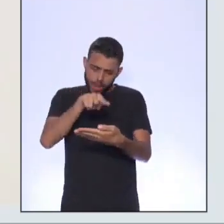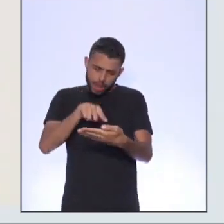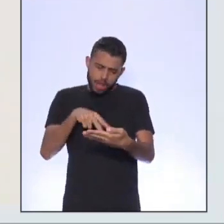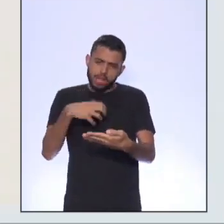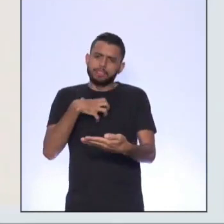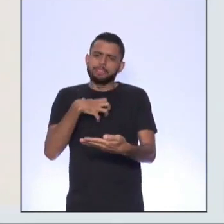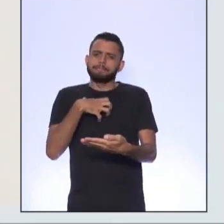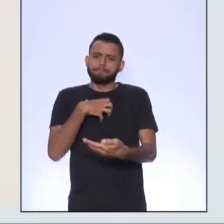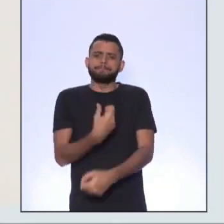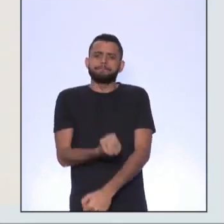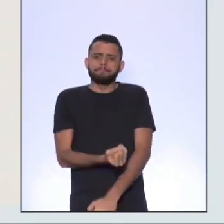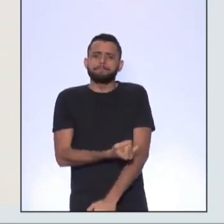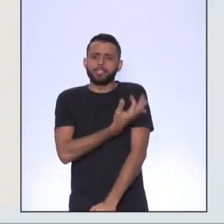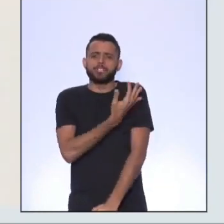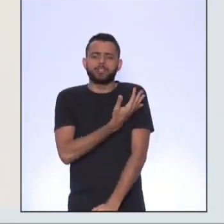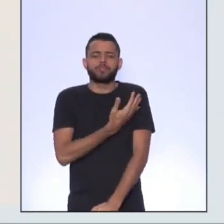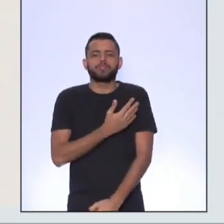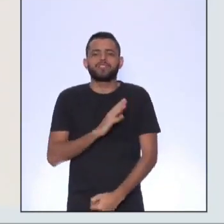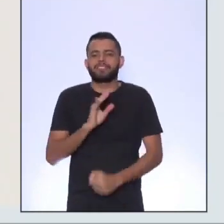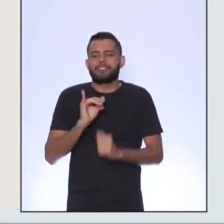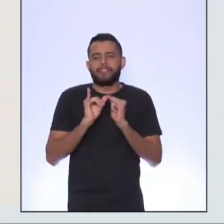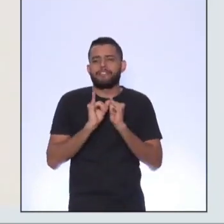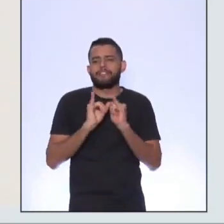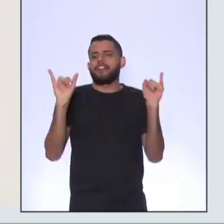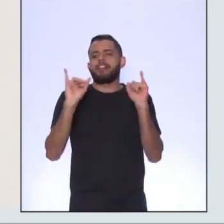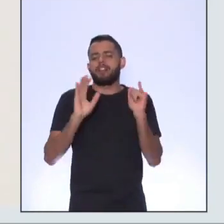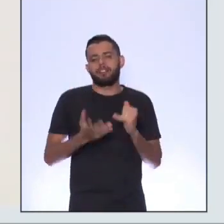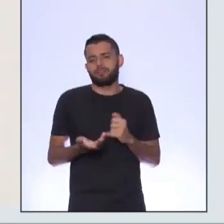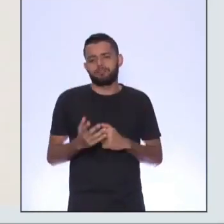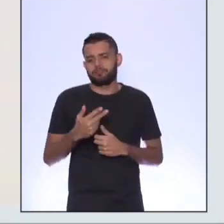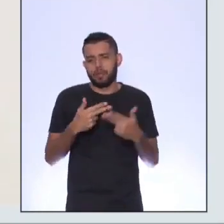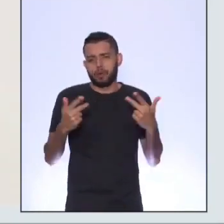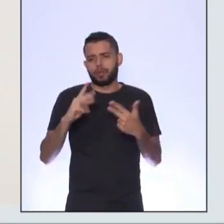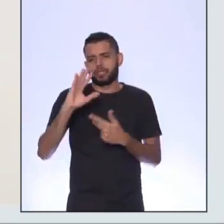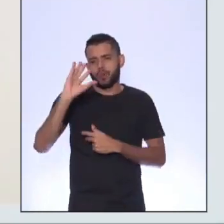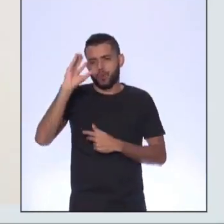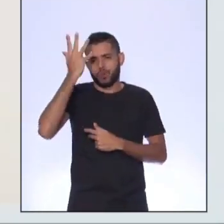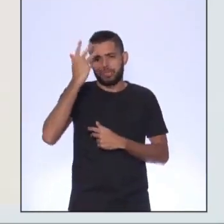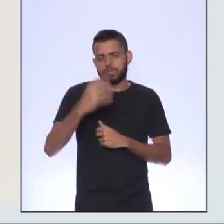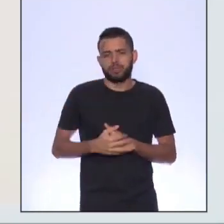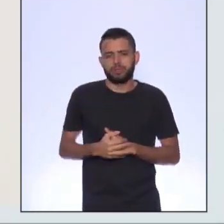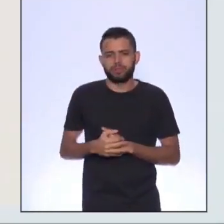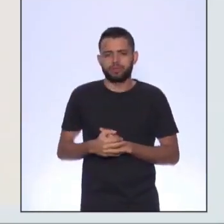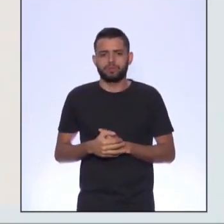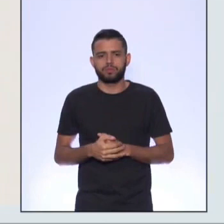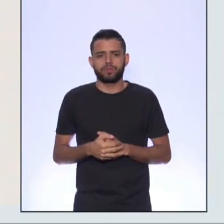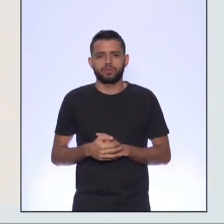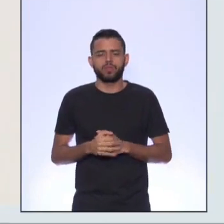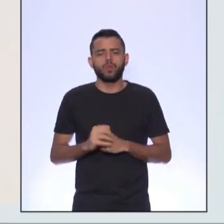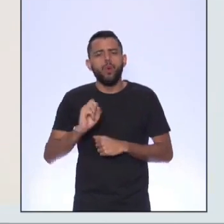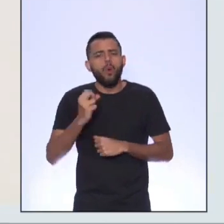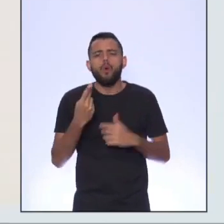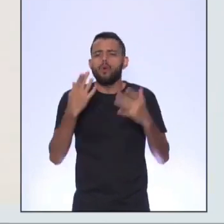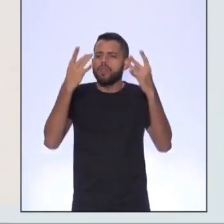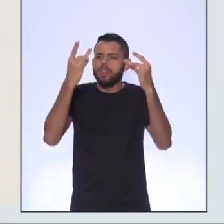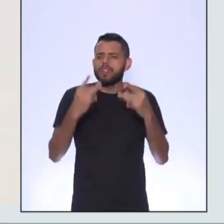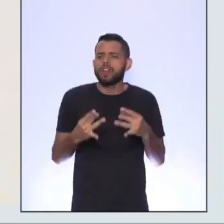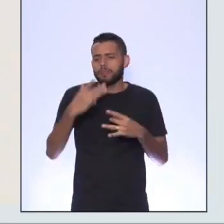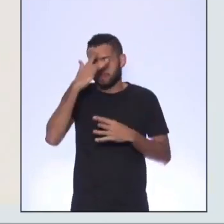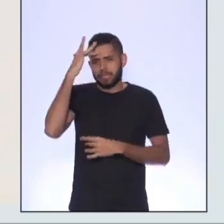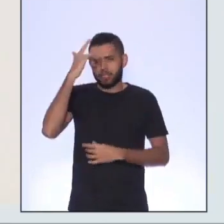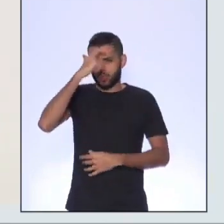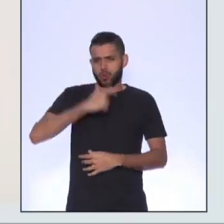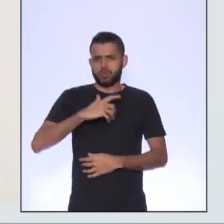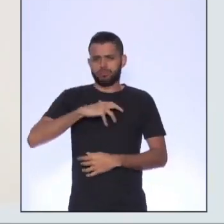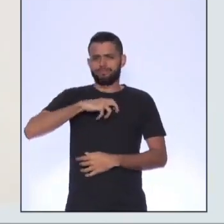no leitor, e não de noticiar um fato, tá? De dar detalhes sobre uma pessoa que se suicidou.